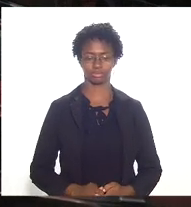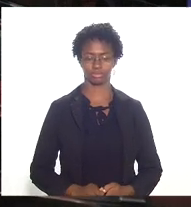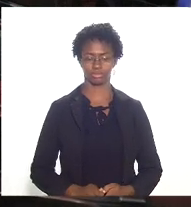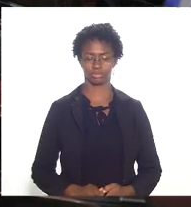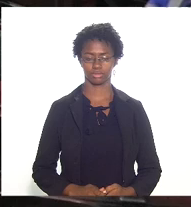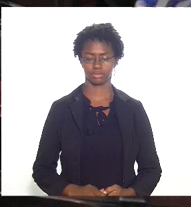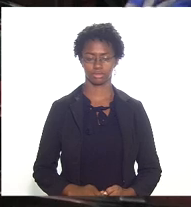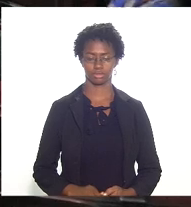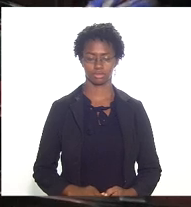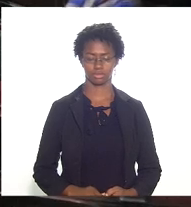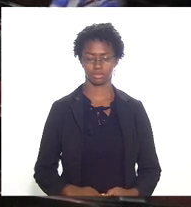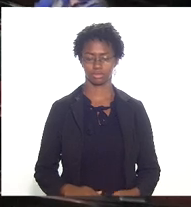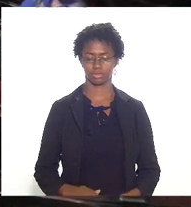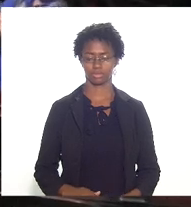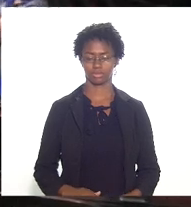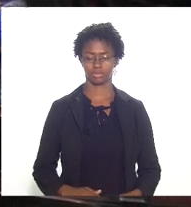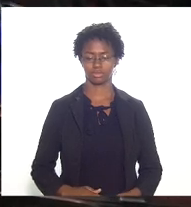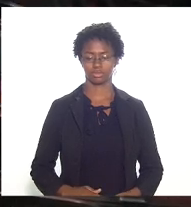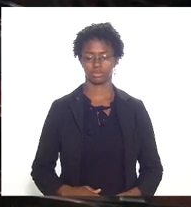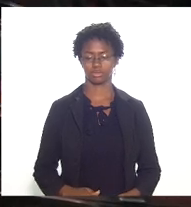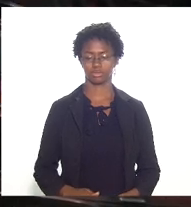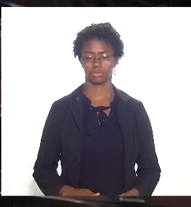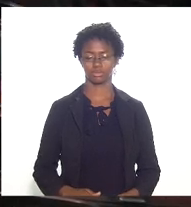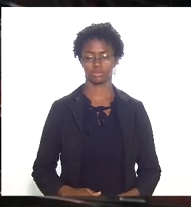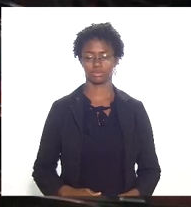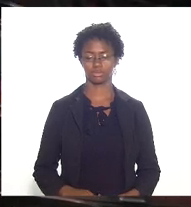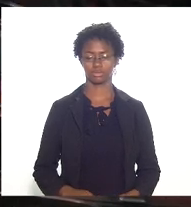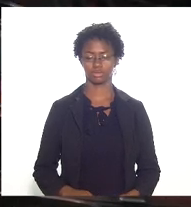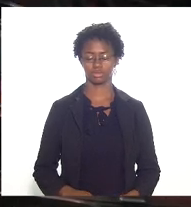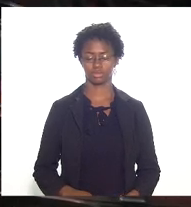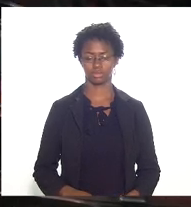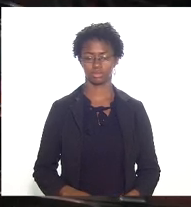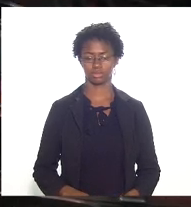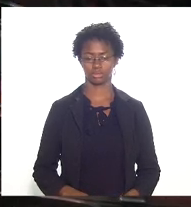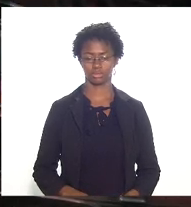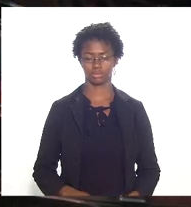o deputado Alexandre Freitas